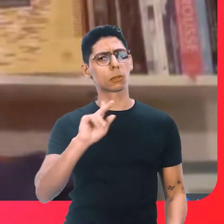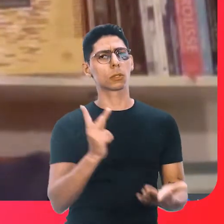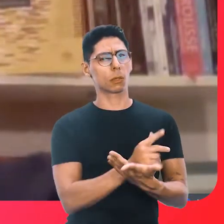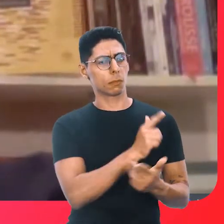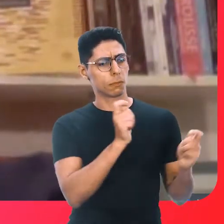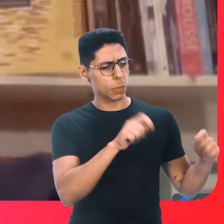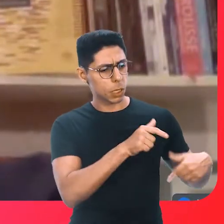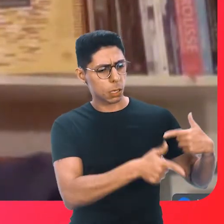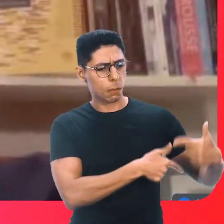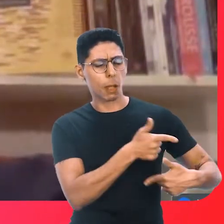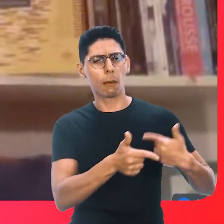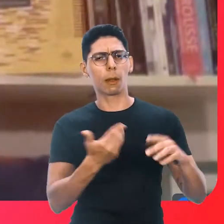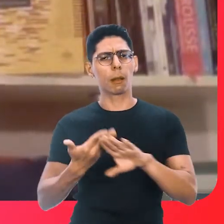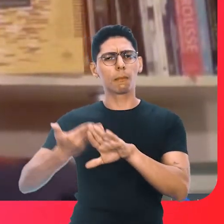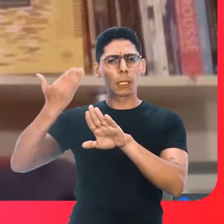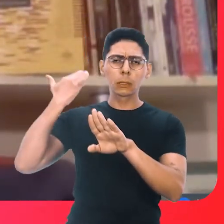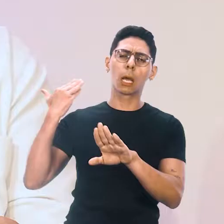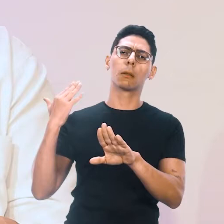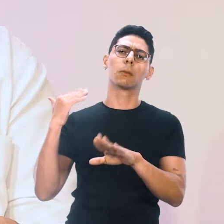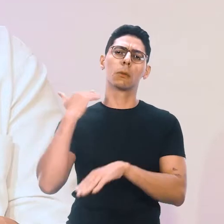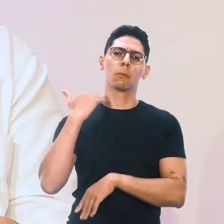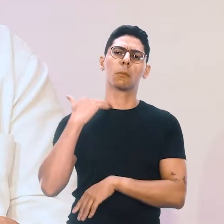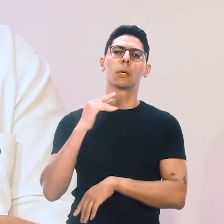foi nessa época no Banco Real.